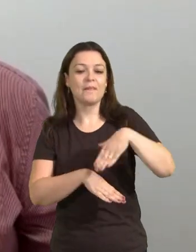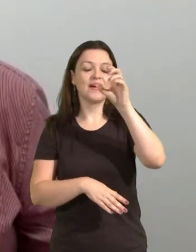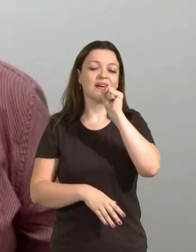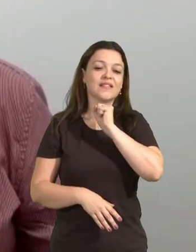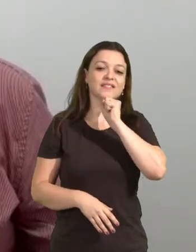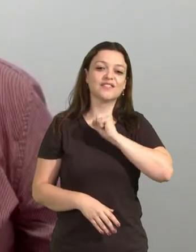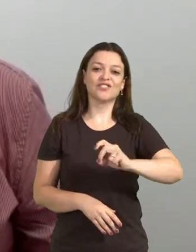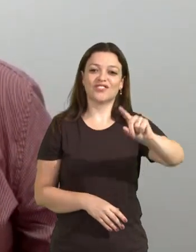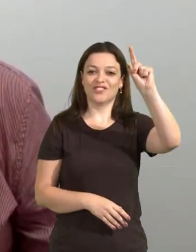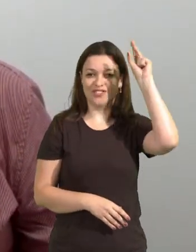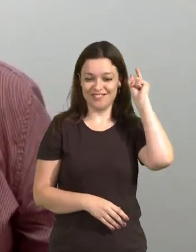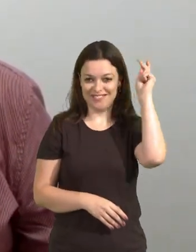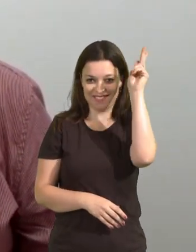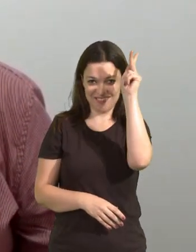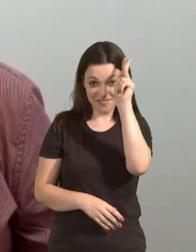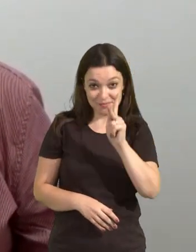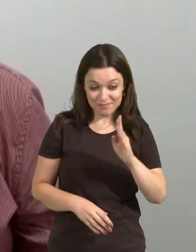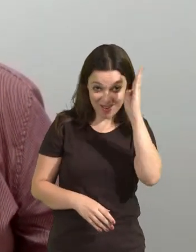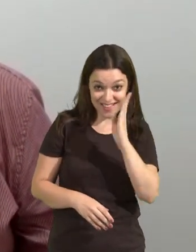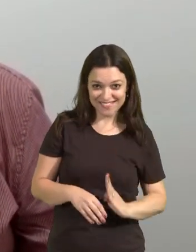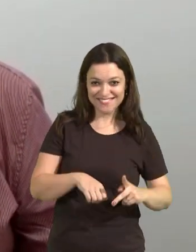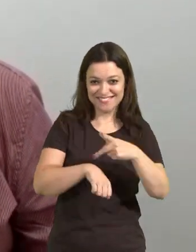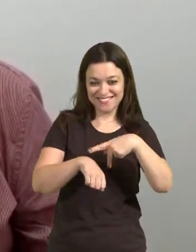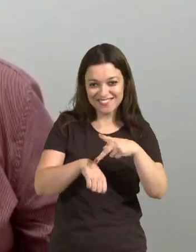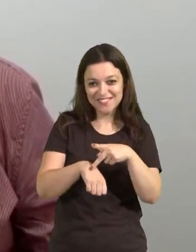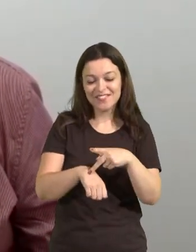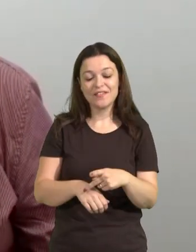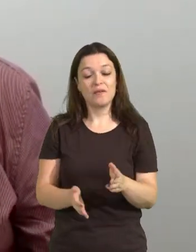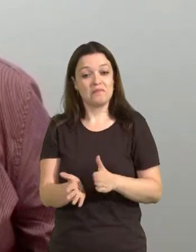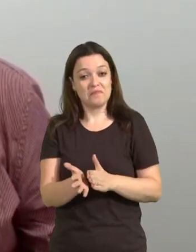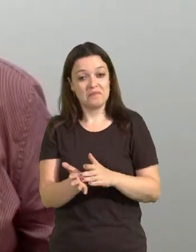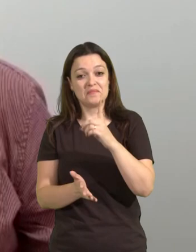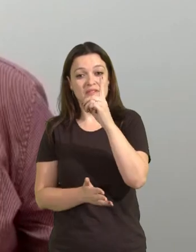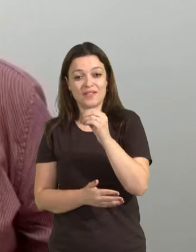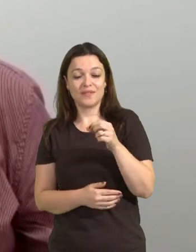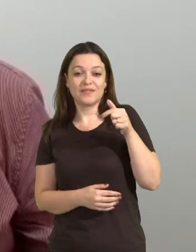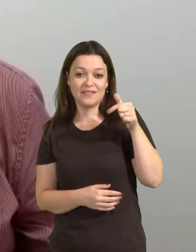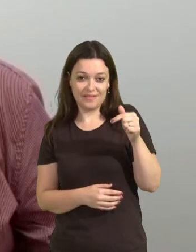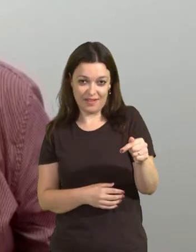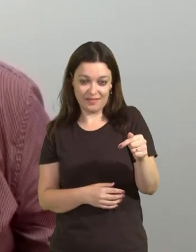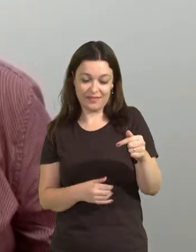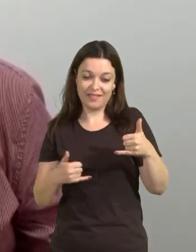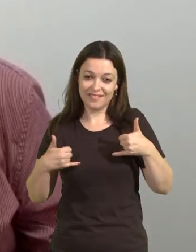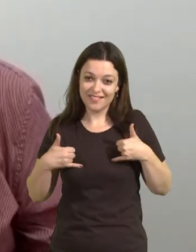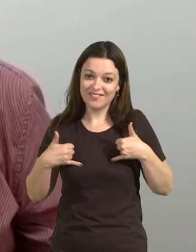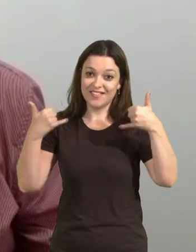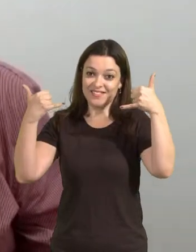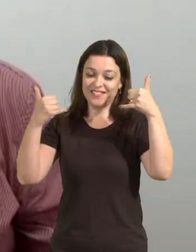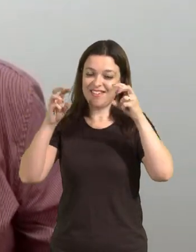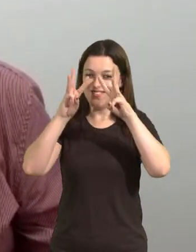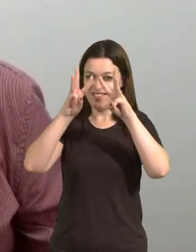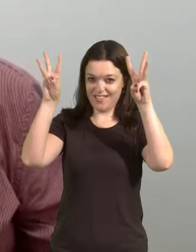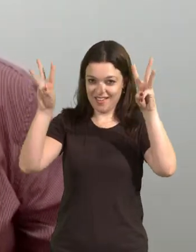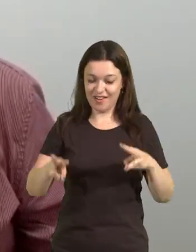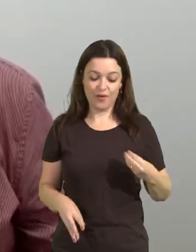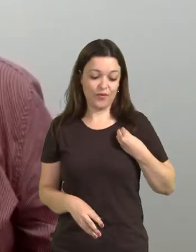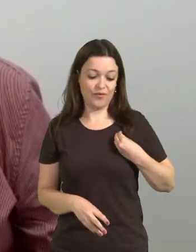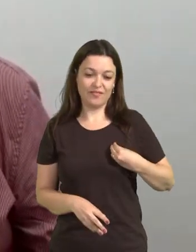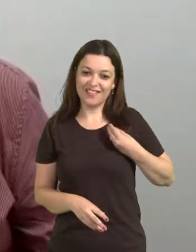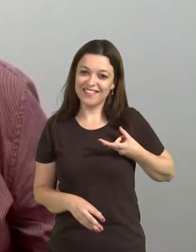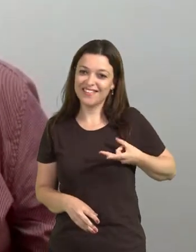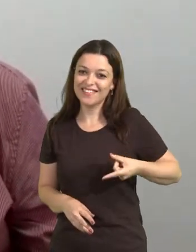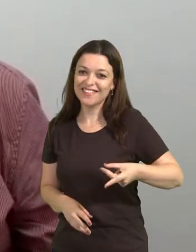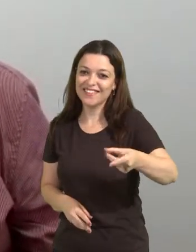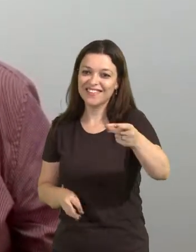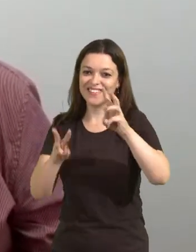Brasil. Parabéns pelos 107 anos da Universidade Federal do Paraná. Vida longa